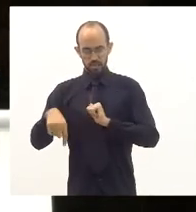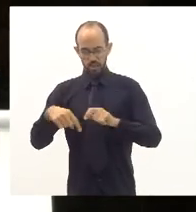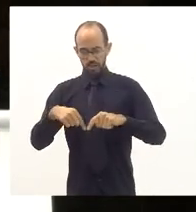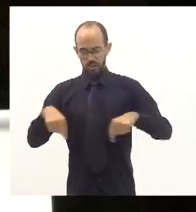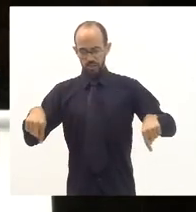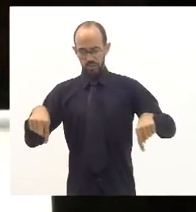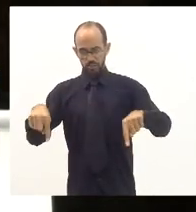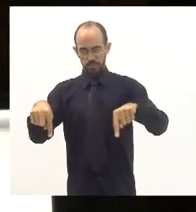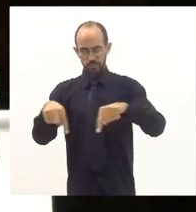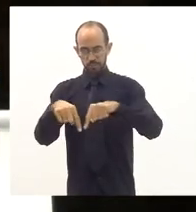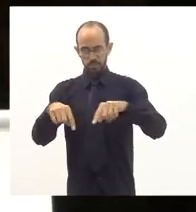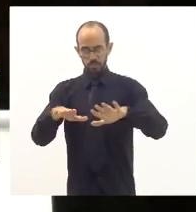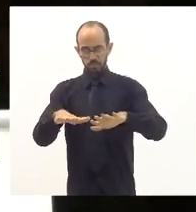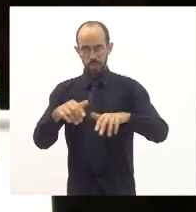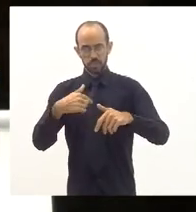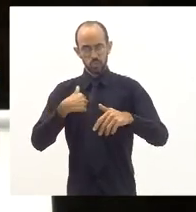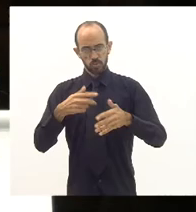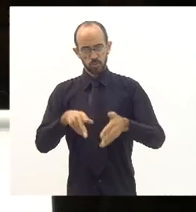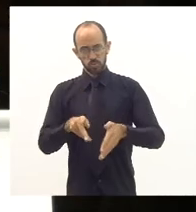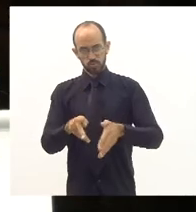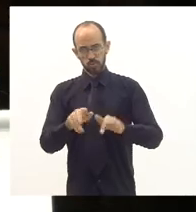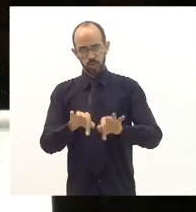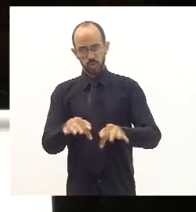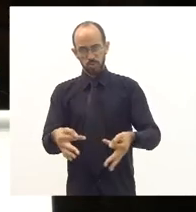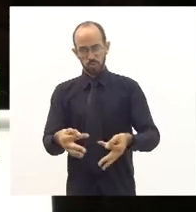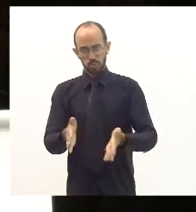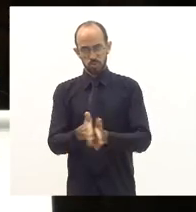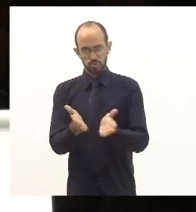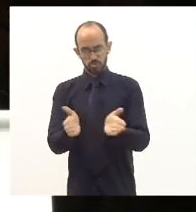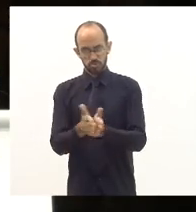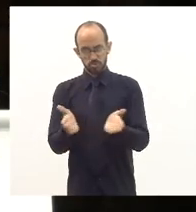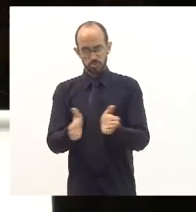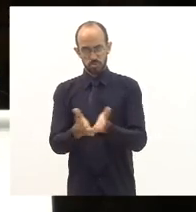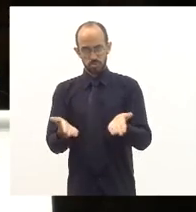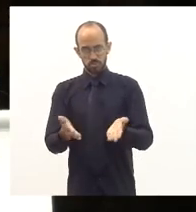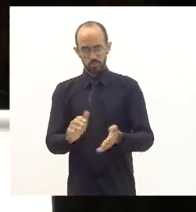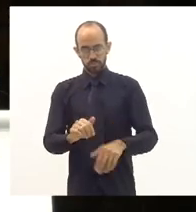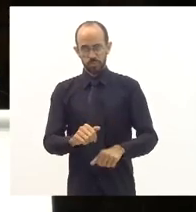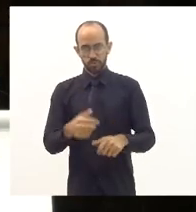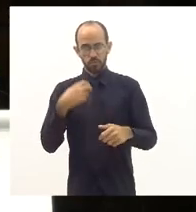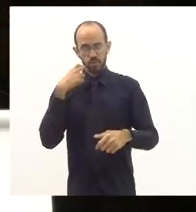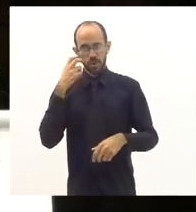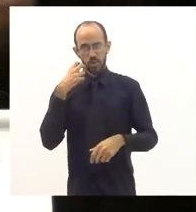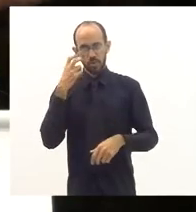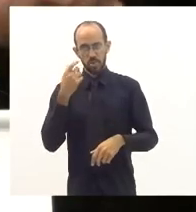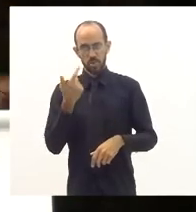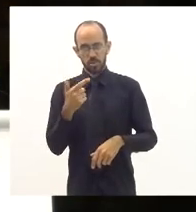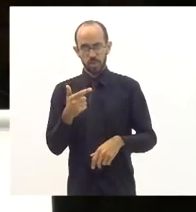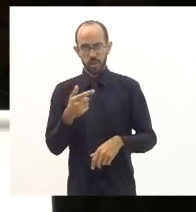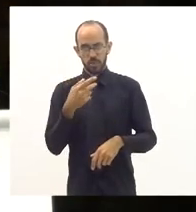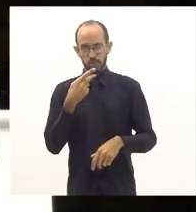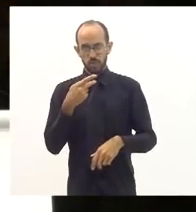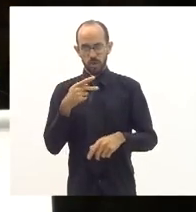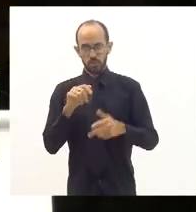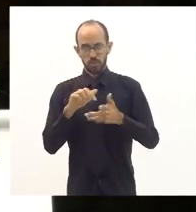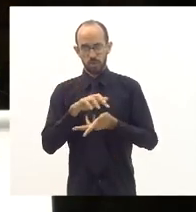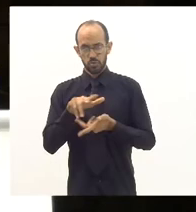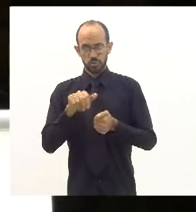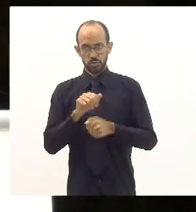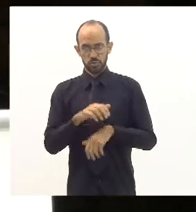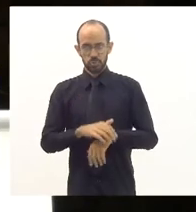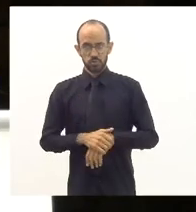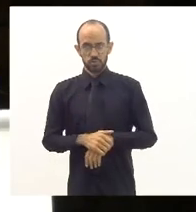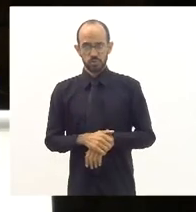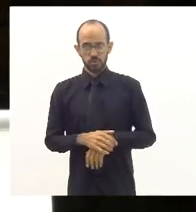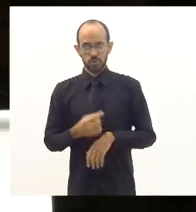essência de ser humilde e pobre. Isso aí, eu não tenho vergonha de falar isso para ninguém, estou falando para o mundo todo,